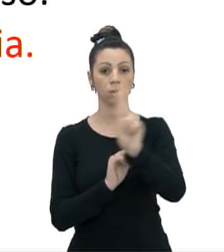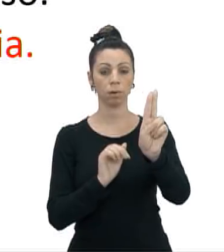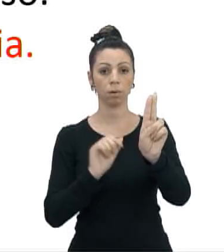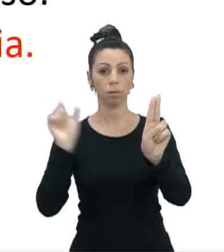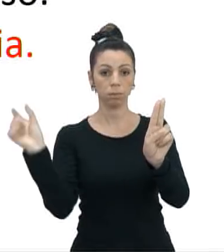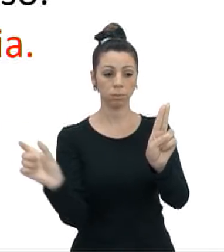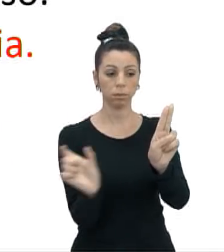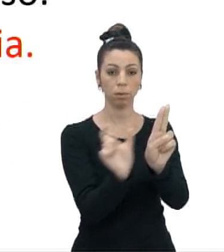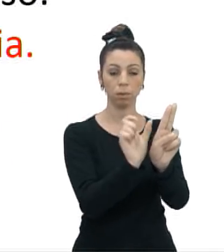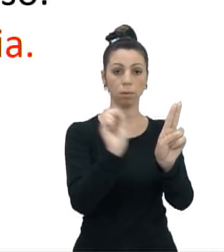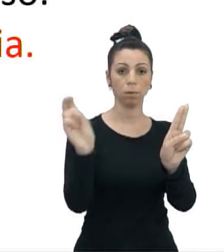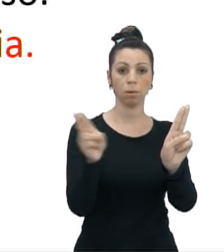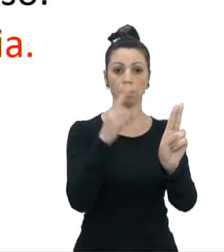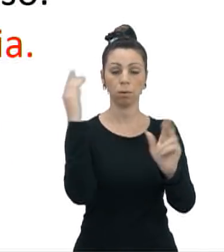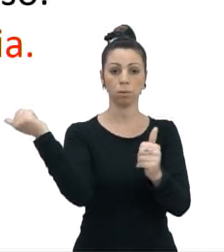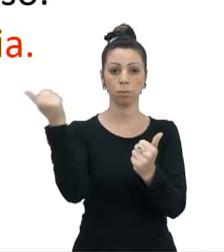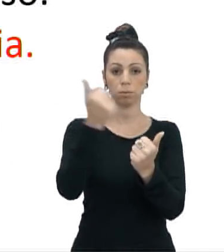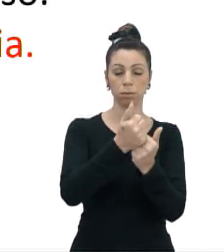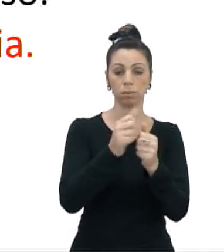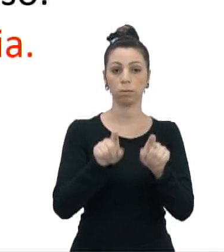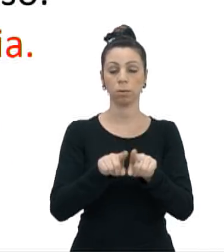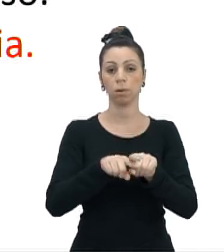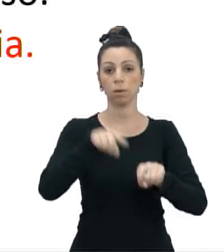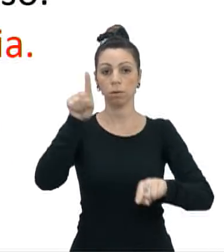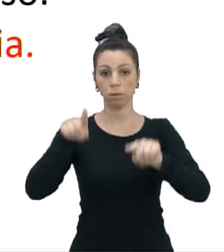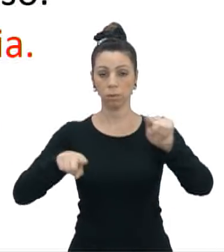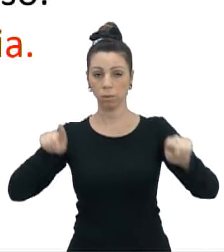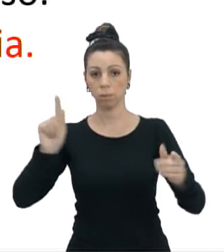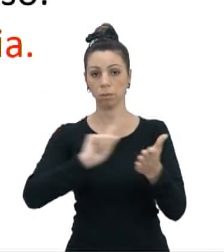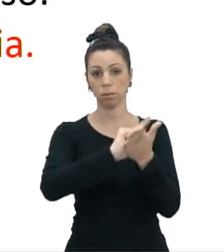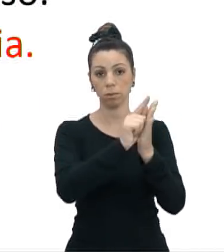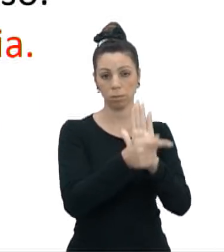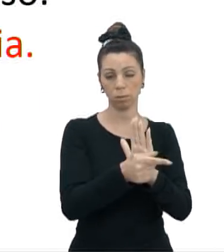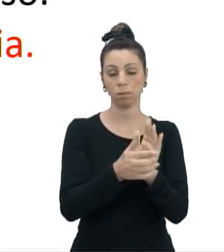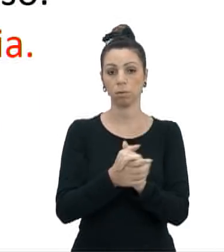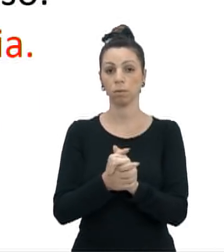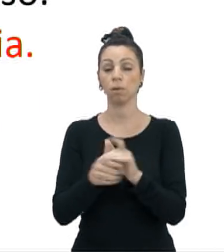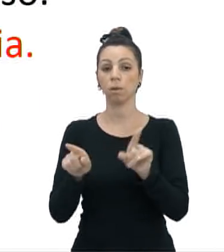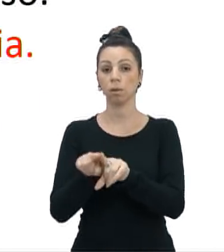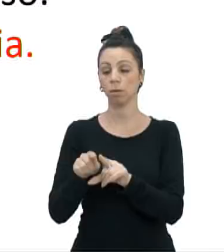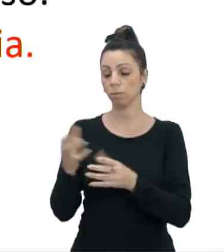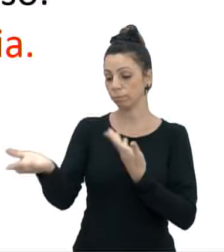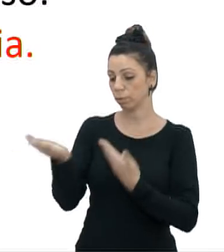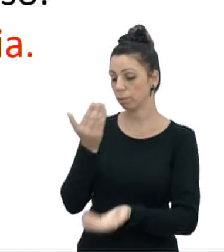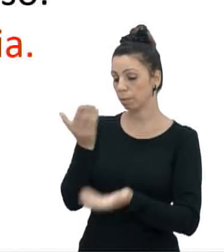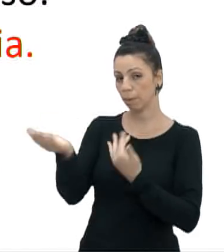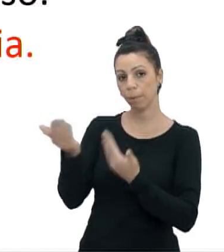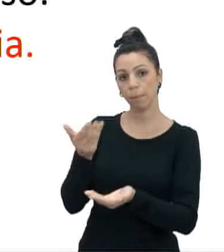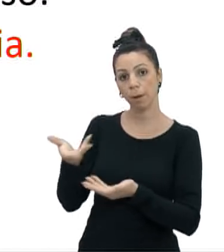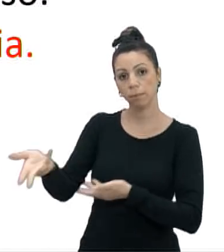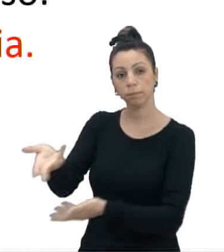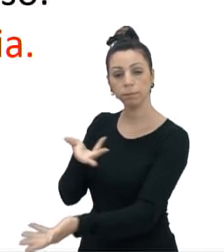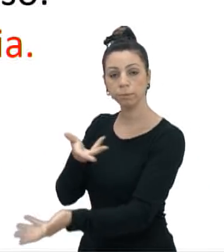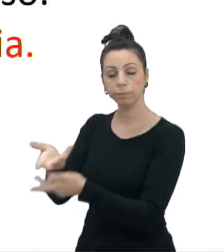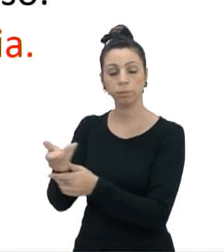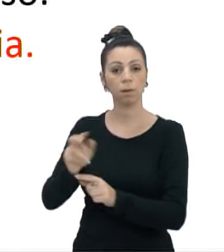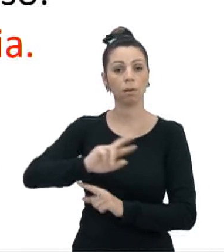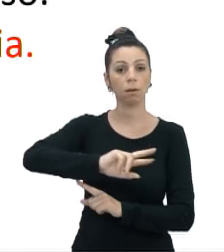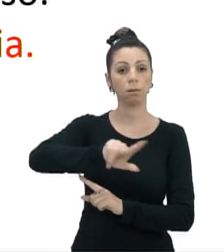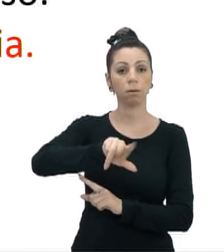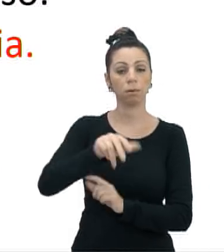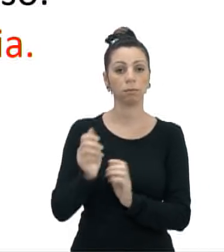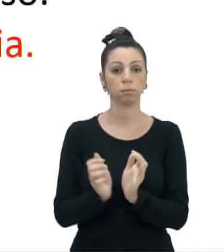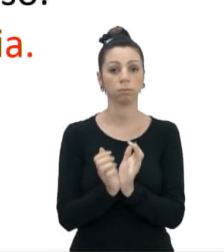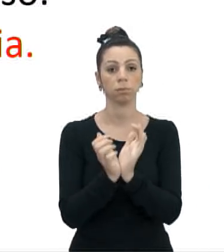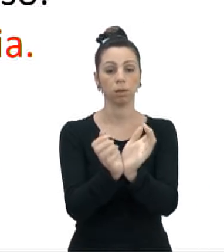ou acompanham, variam em gênero, número e grau, relacionam-se às pessoas do discurso e não apresentam uma categoria.